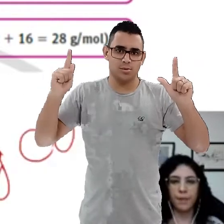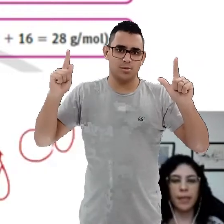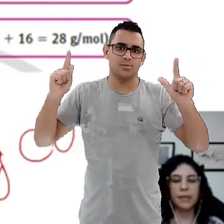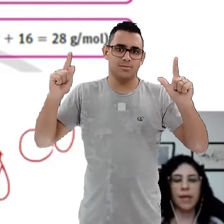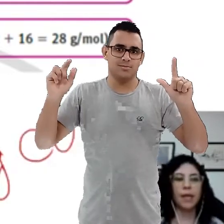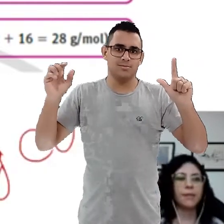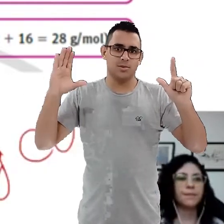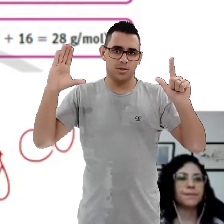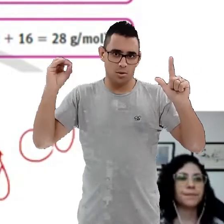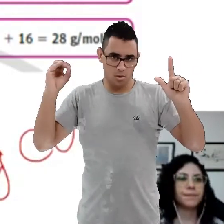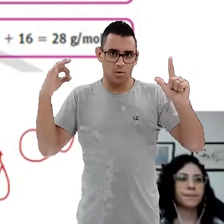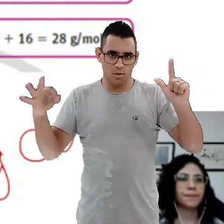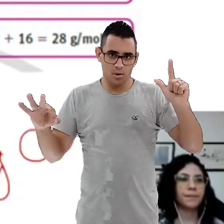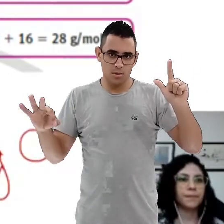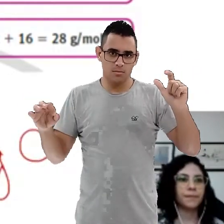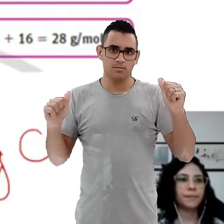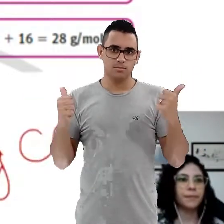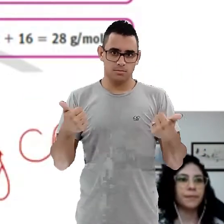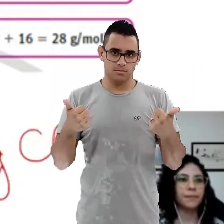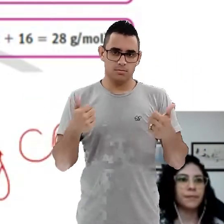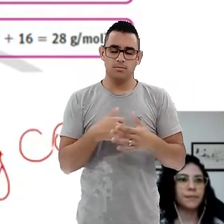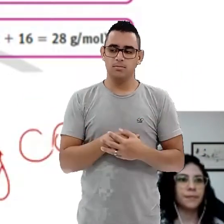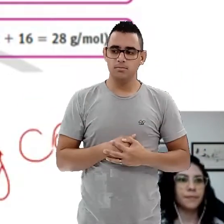CO, certo?